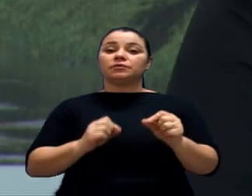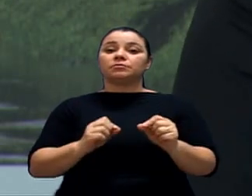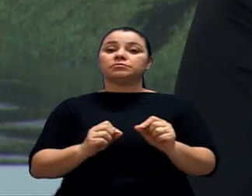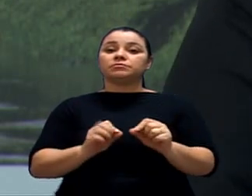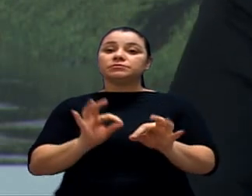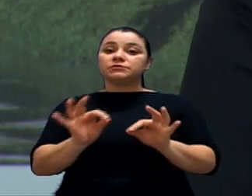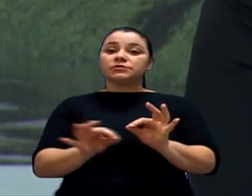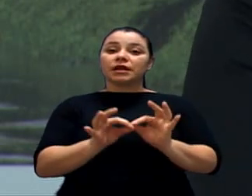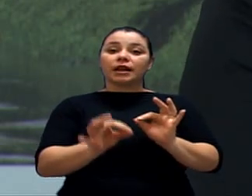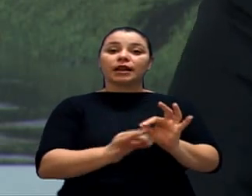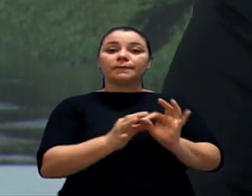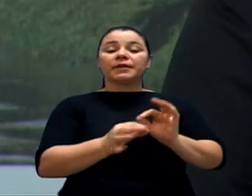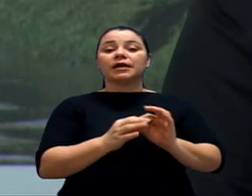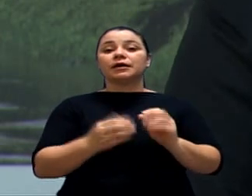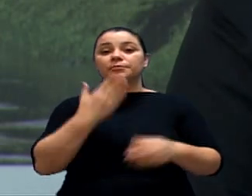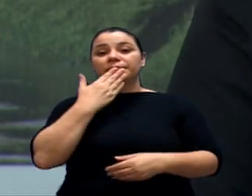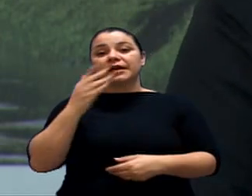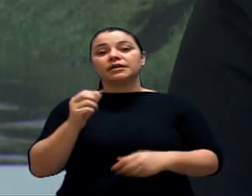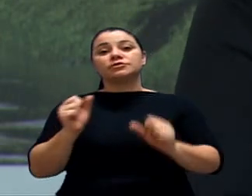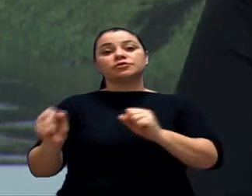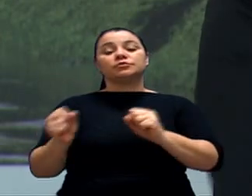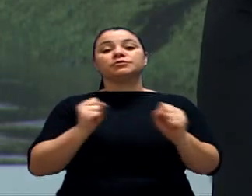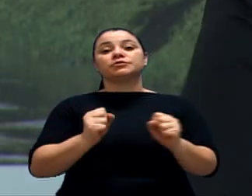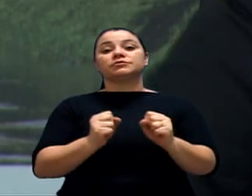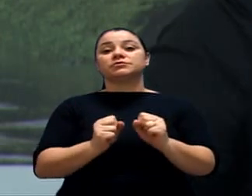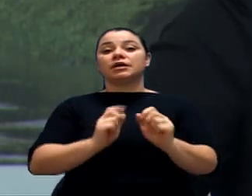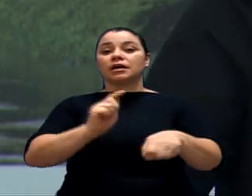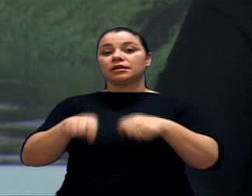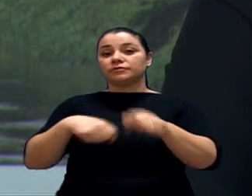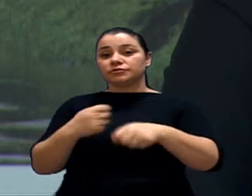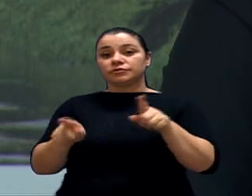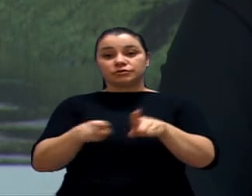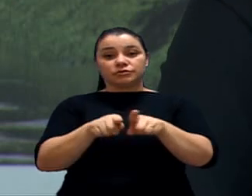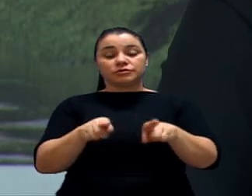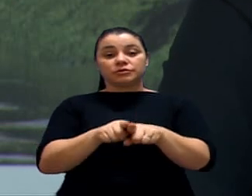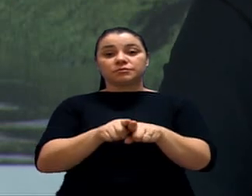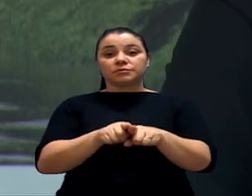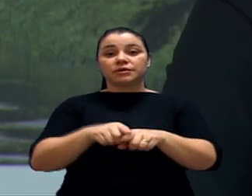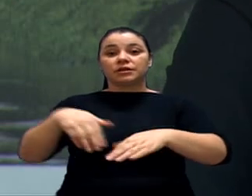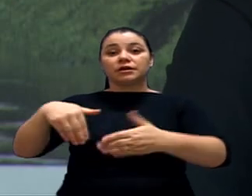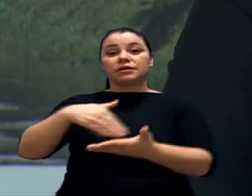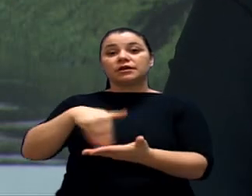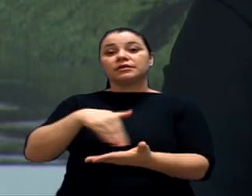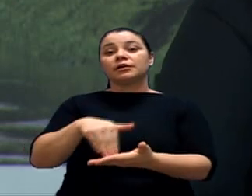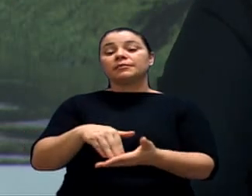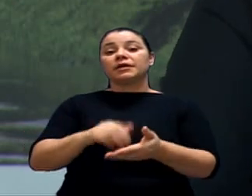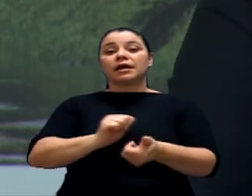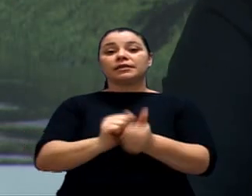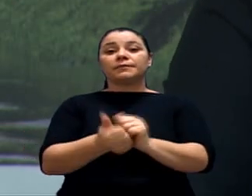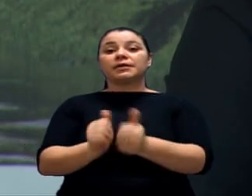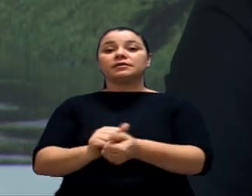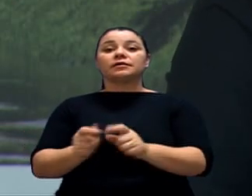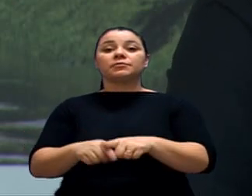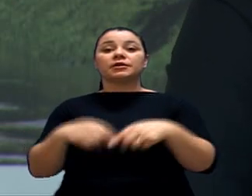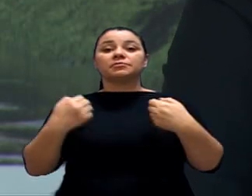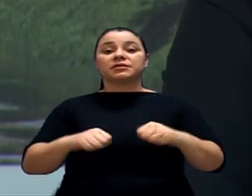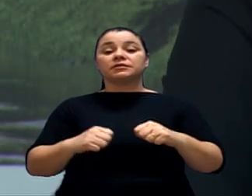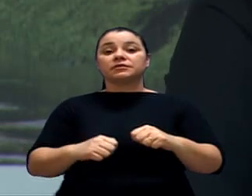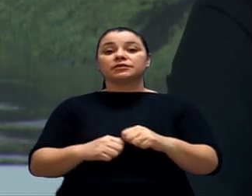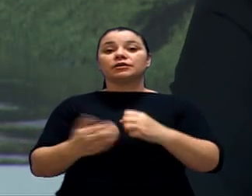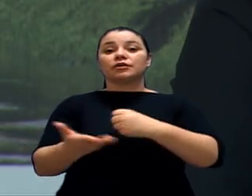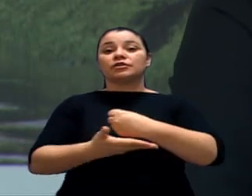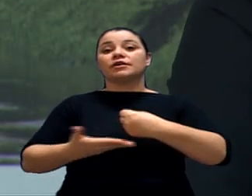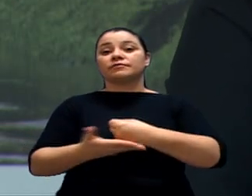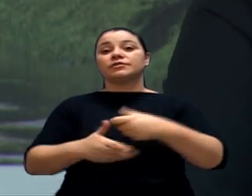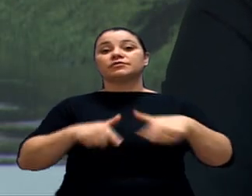limitar, onde a gente pede para o Poder Executivo, que é também ali a Secretaria da Habitação, o local que necessita dos serviços